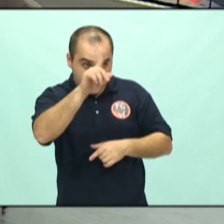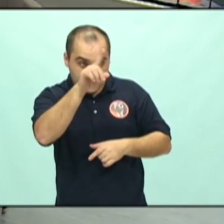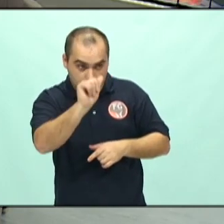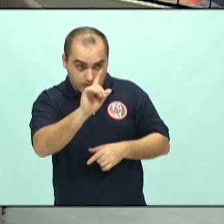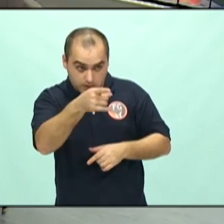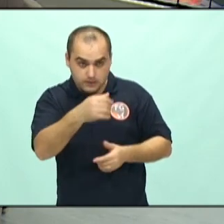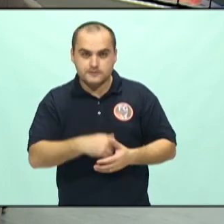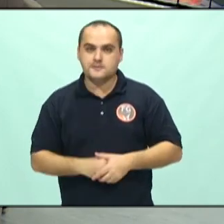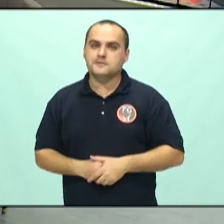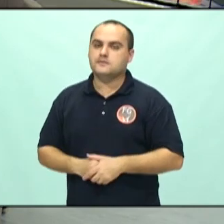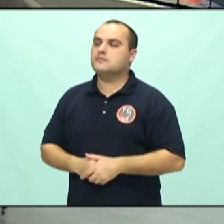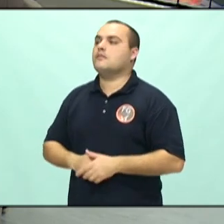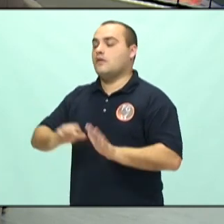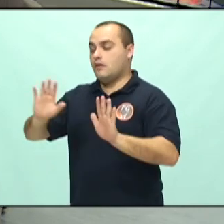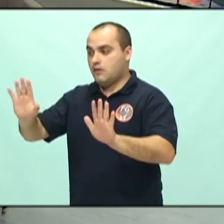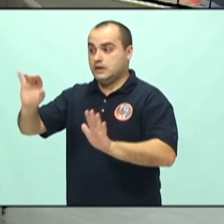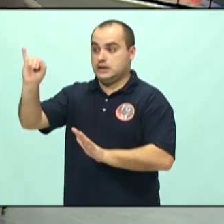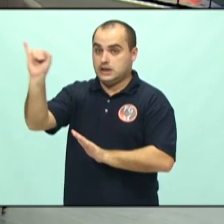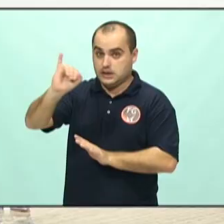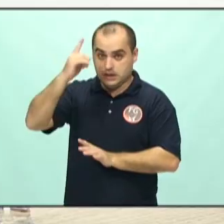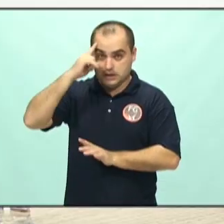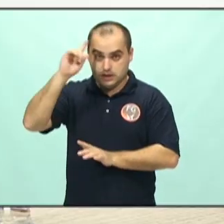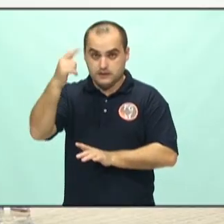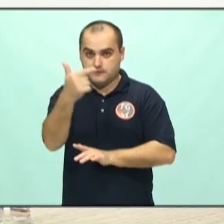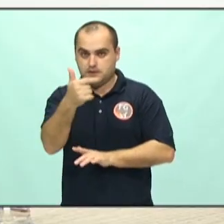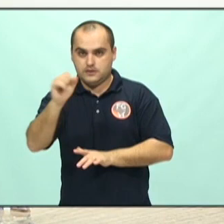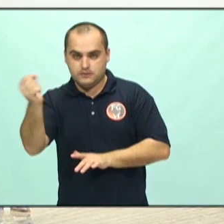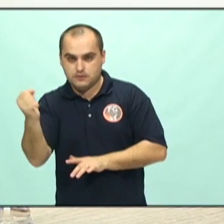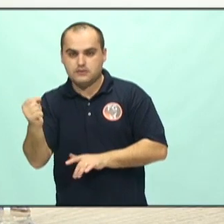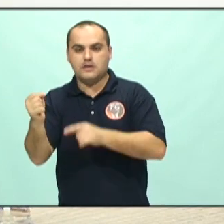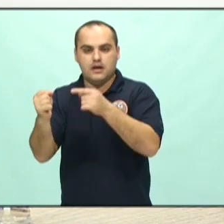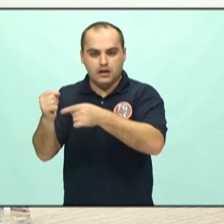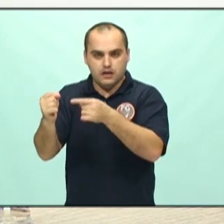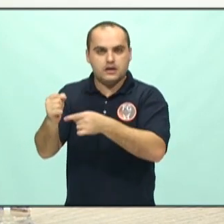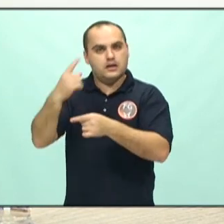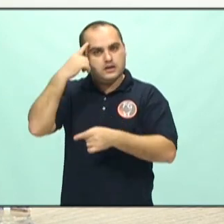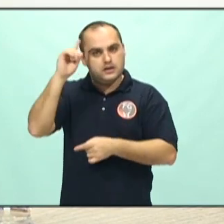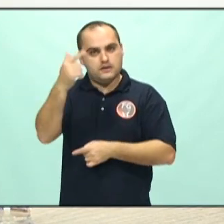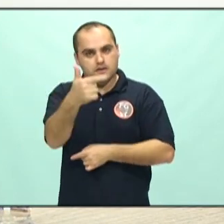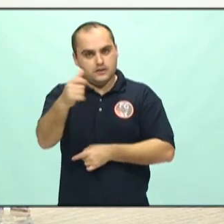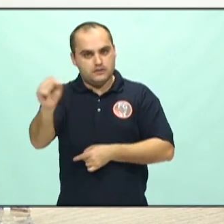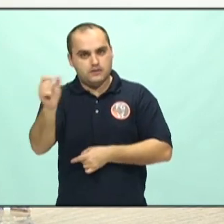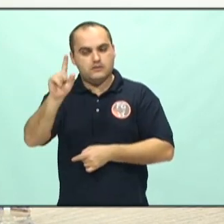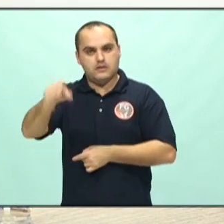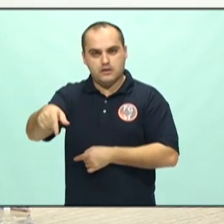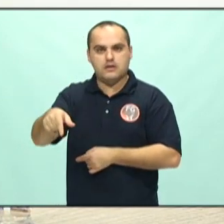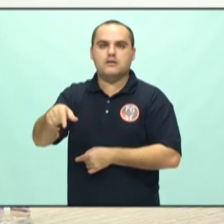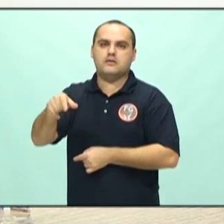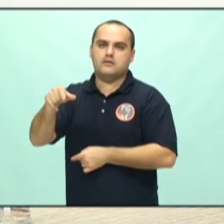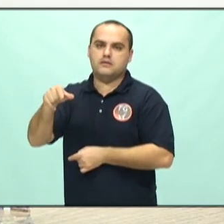vai ser no próprio dia 28, já que no dia 28 é ponto facultativo para os servidores. Vai ser a partir das